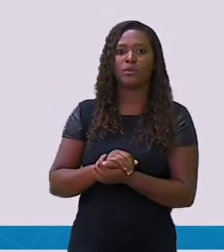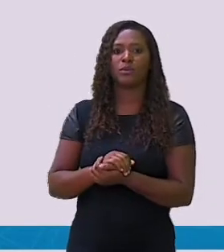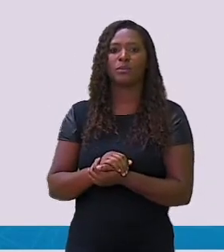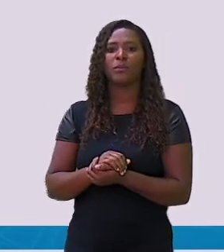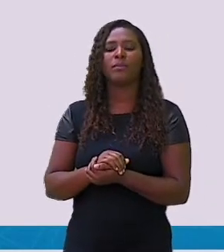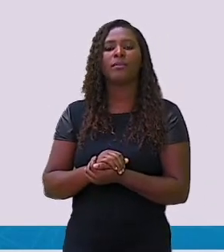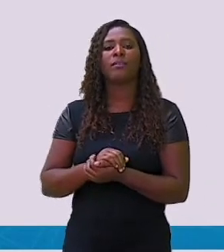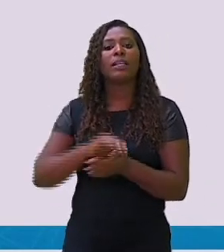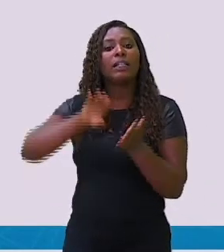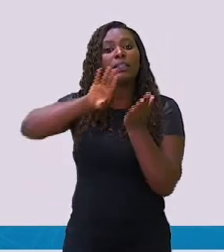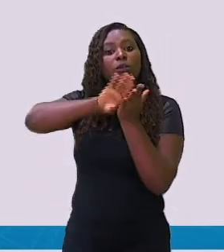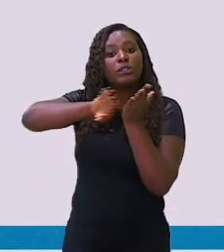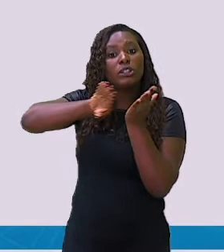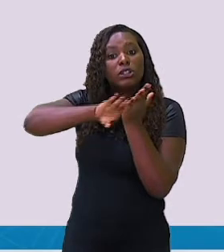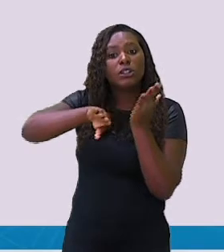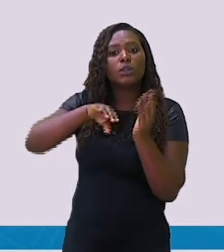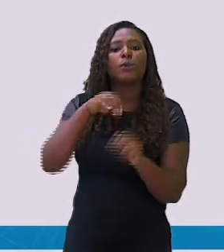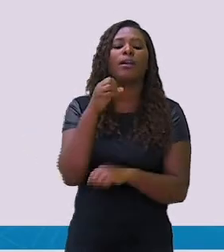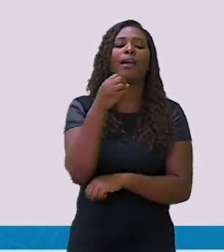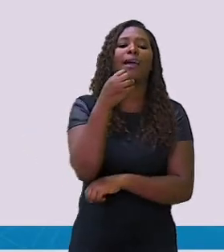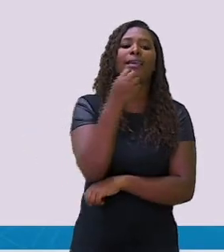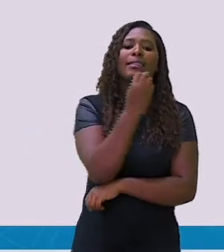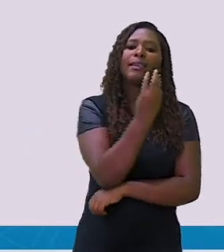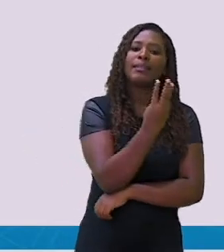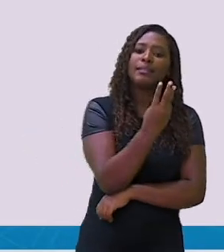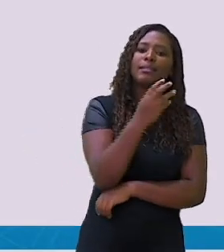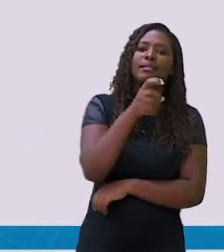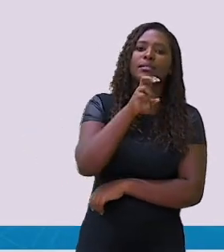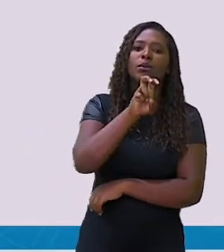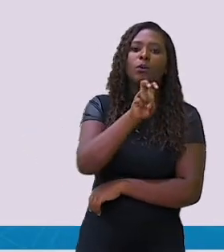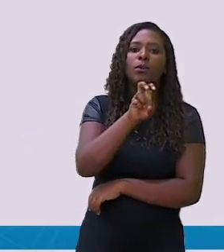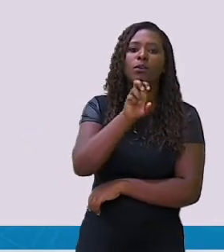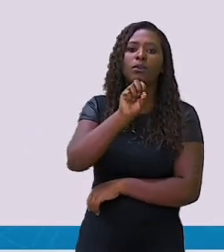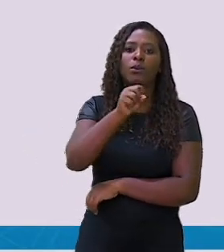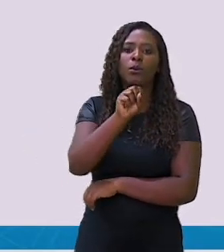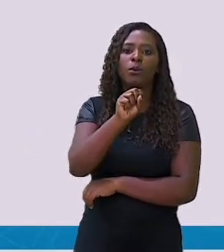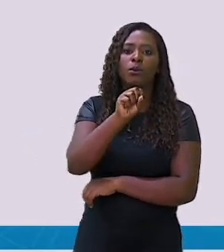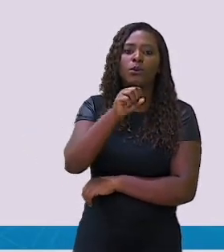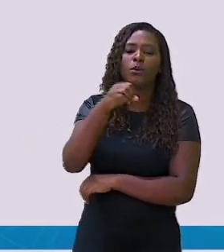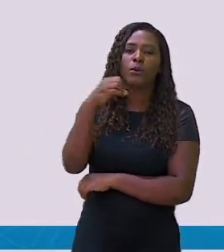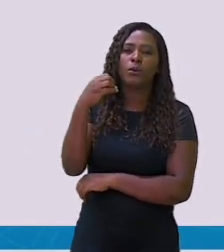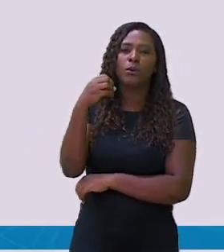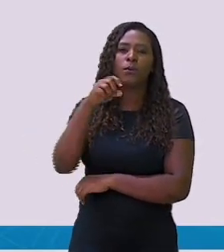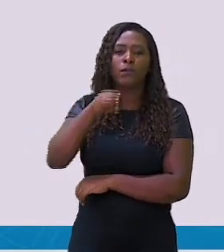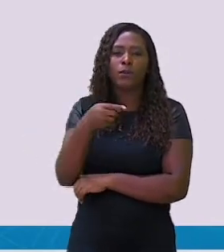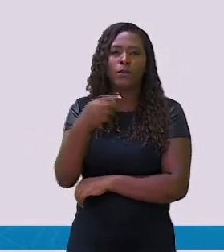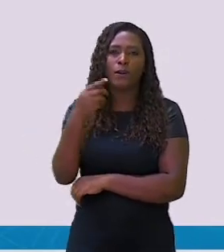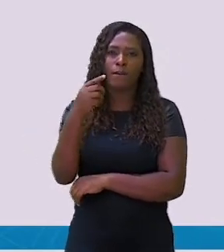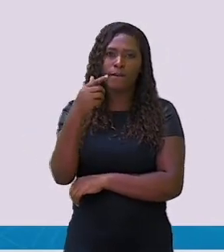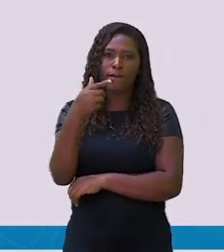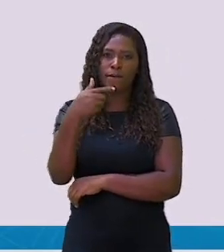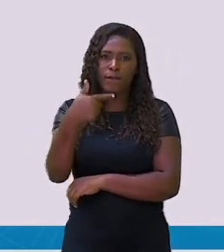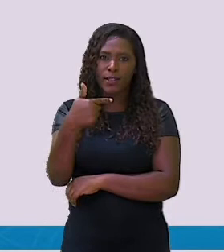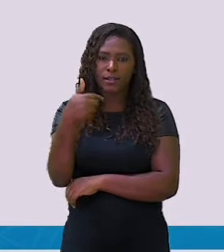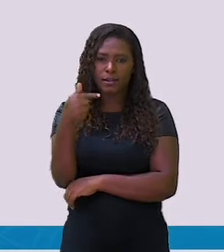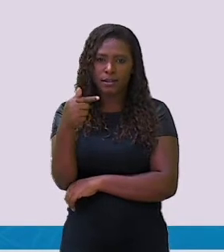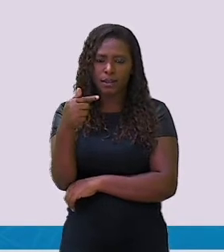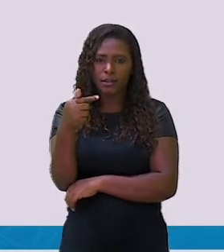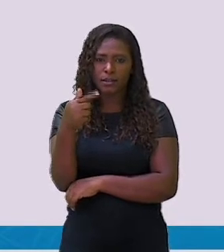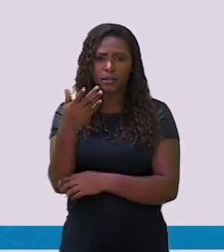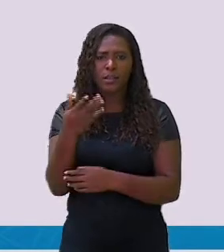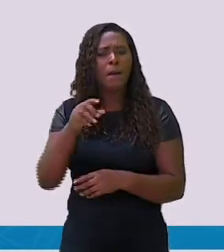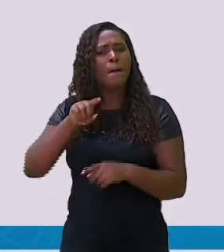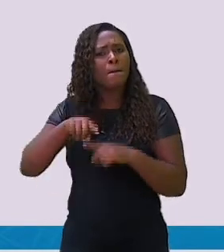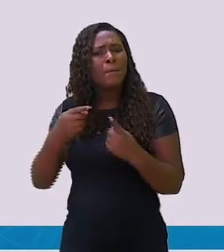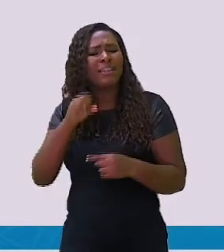que era - 358. 27 Porém quando o sinal é negativo antes do parêntese a gente